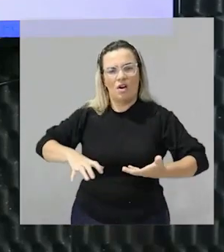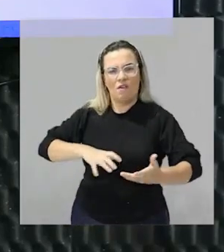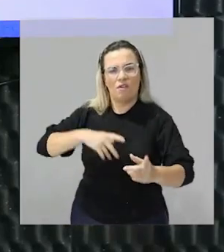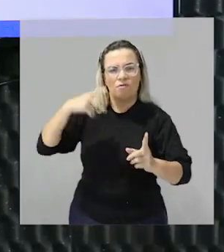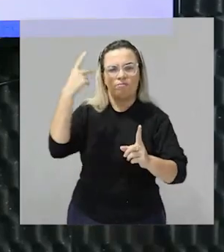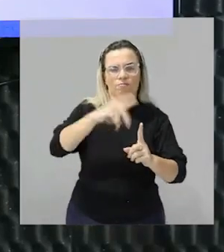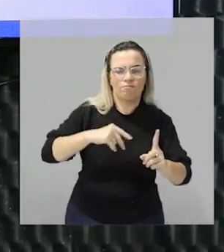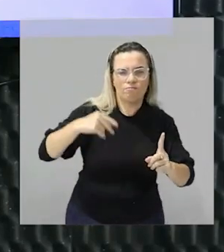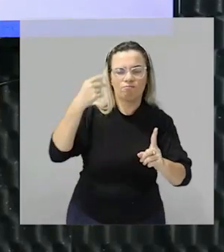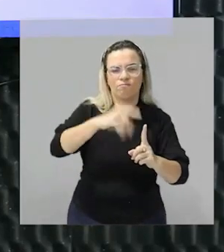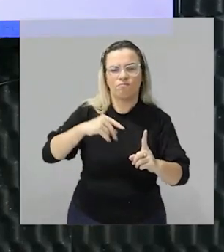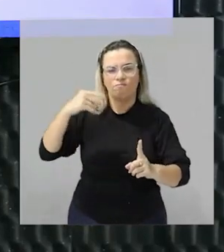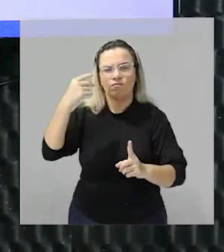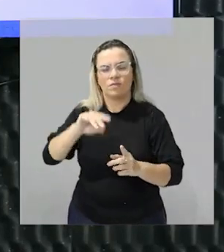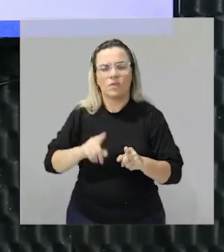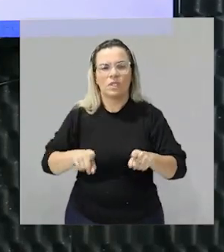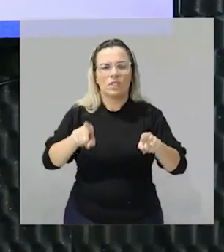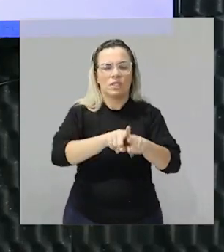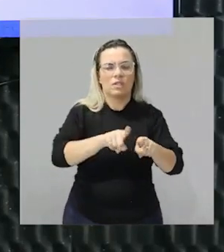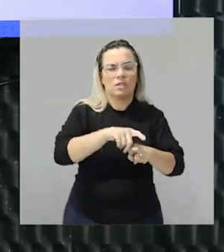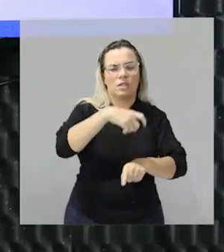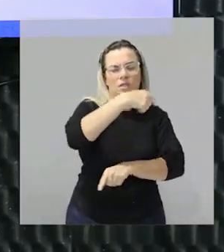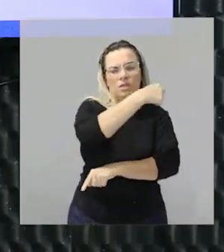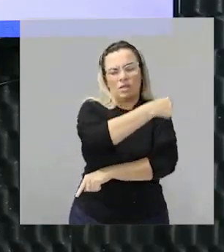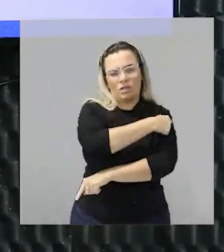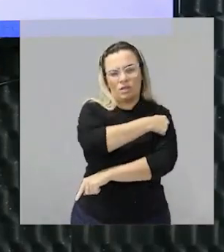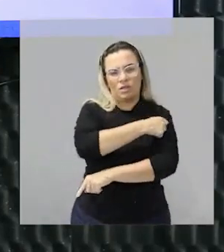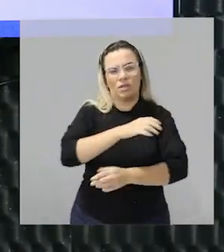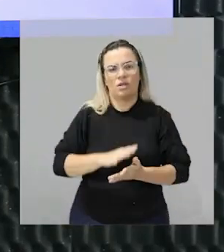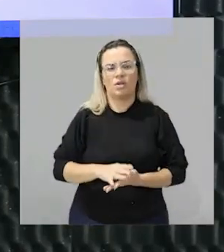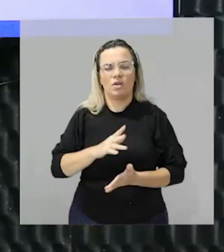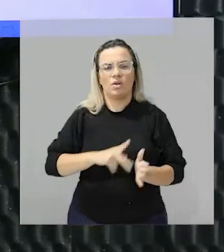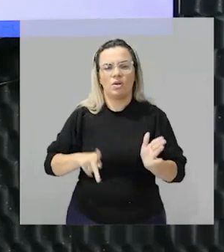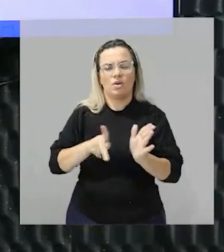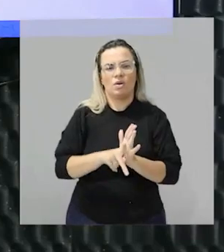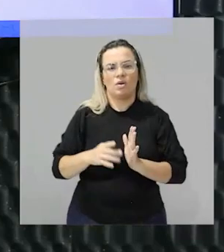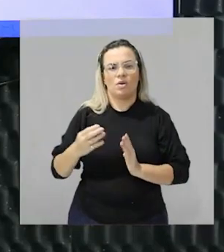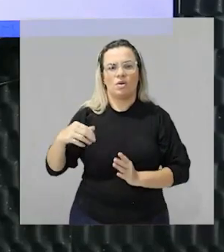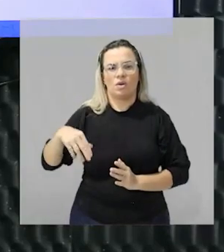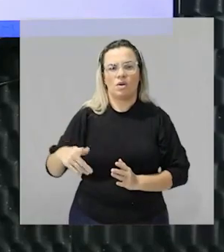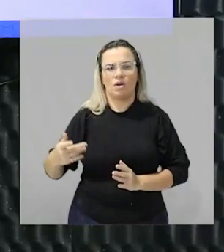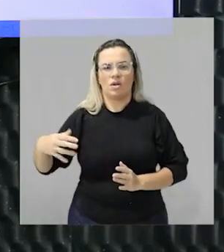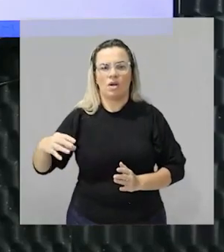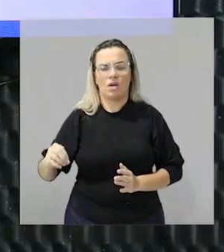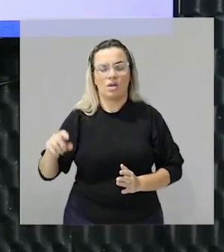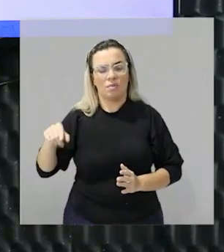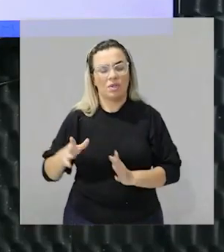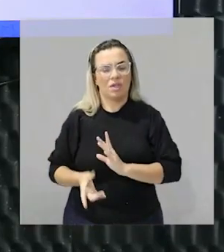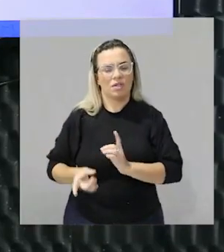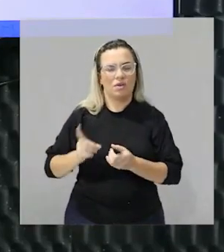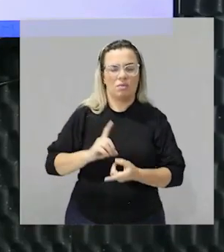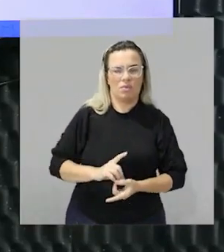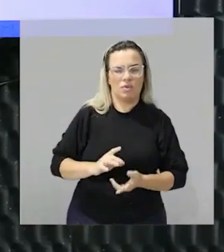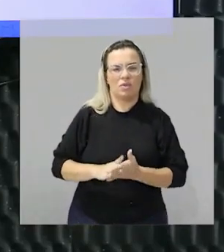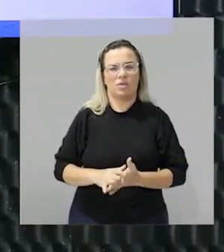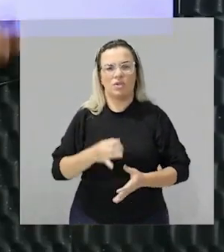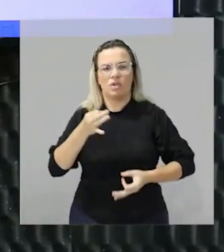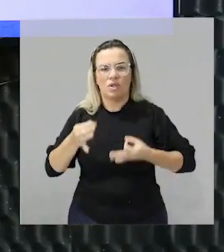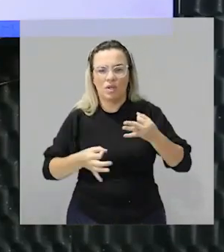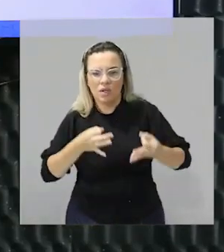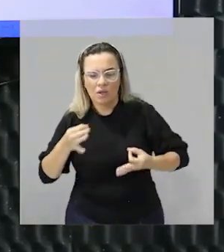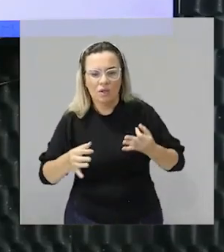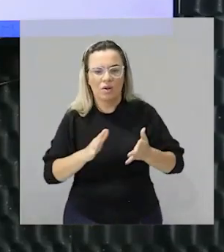Chibata, a revolta da vacina, o próprio cangaço, apesar das suas contradições. Então, o